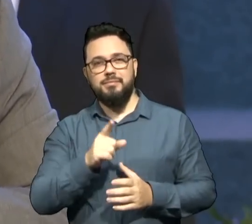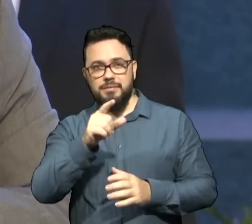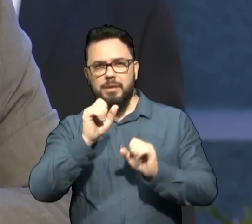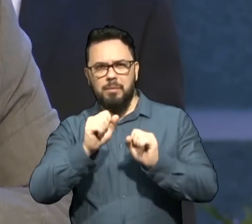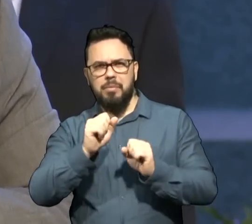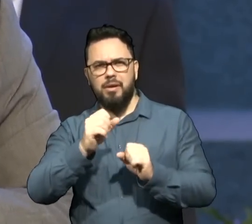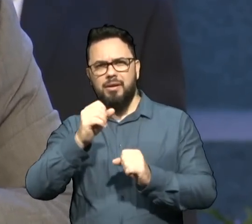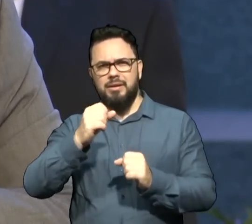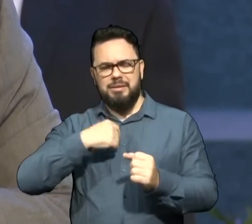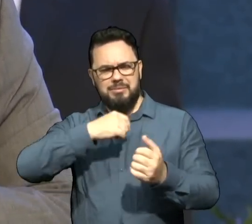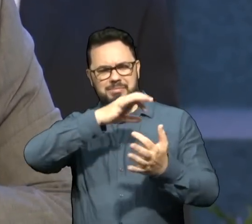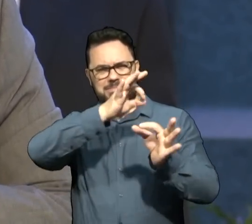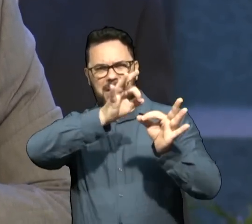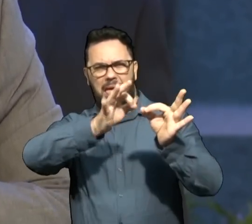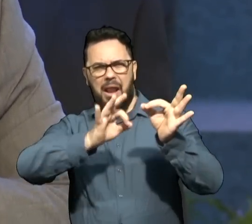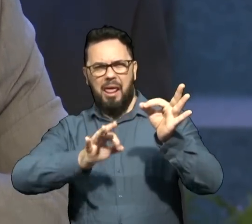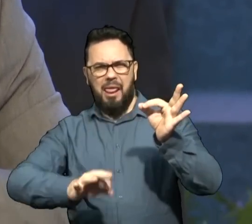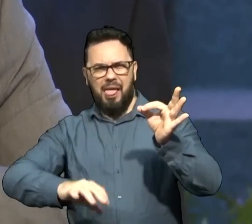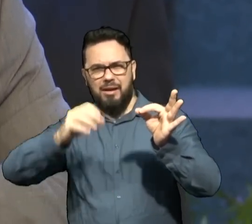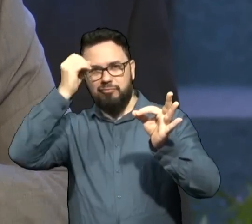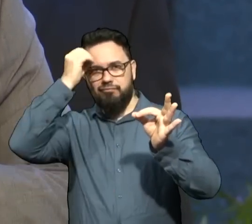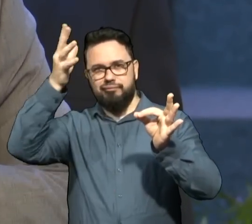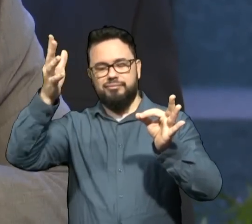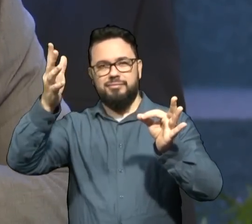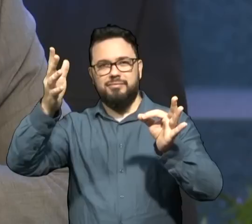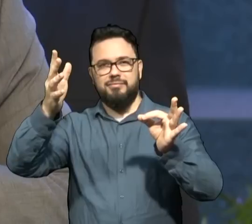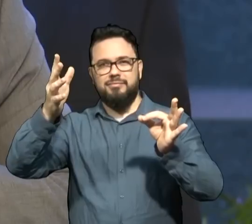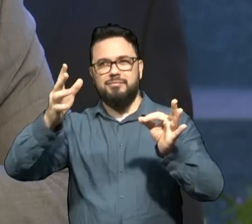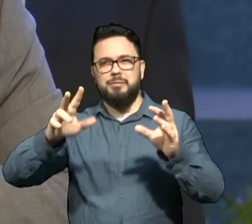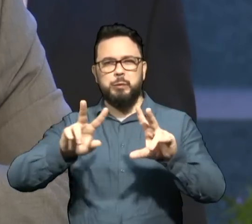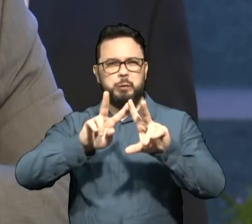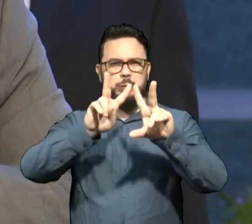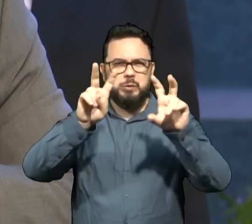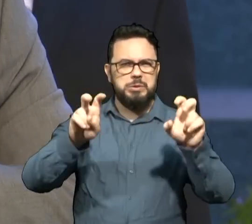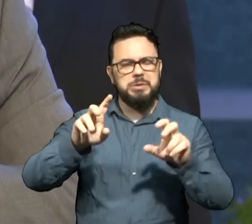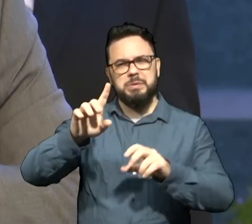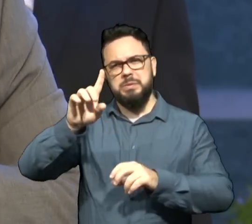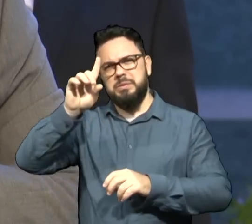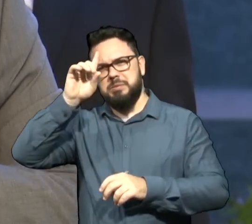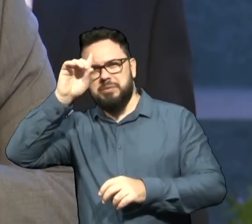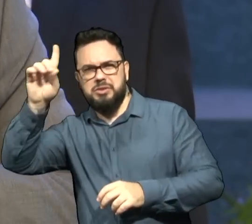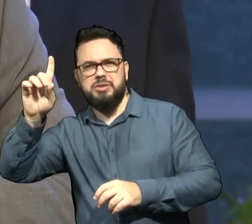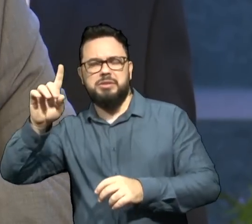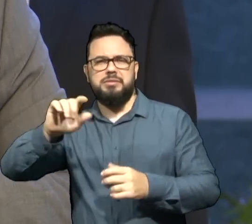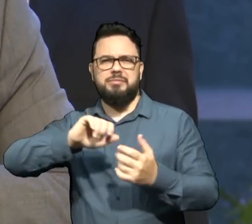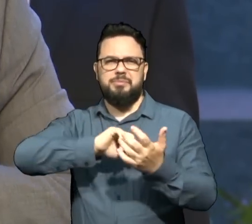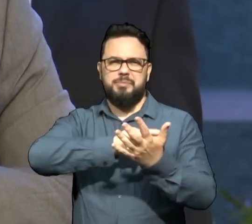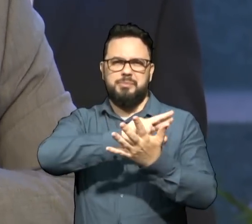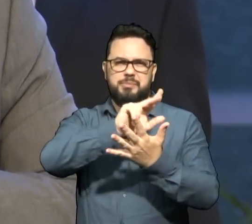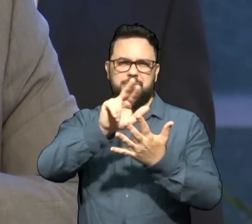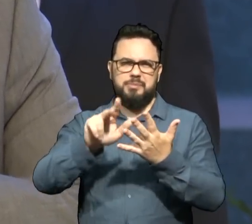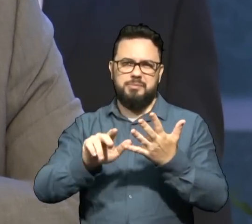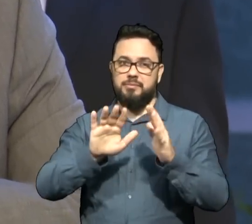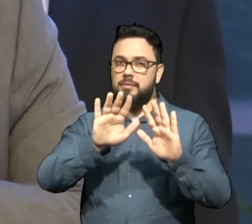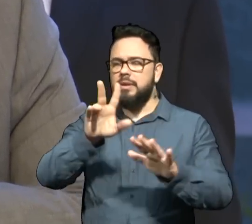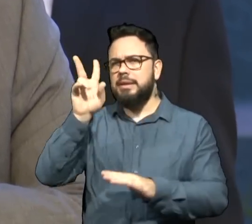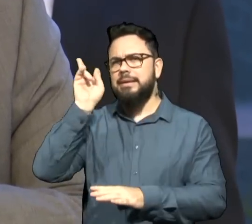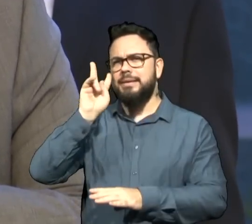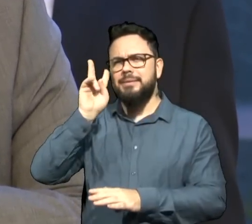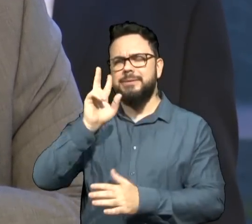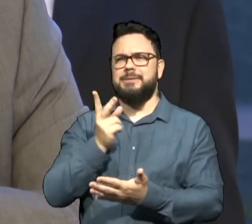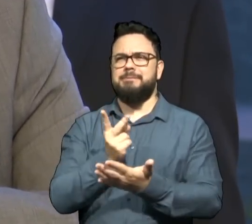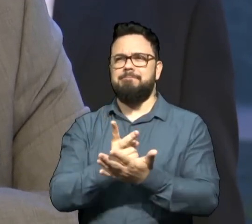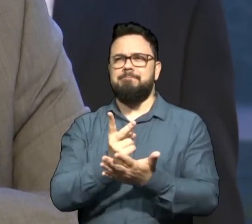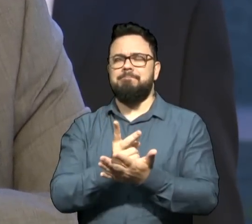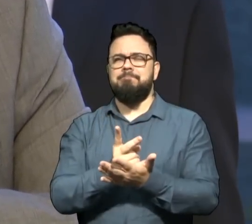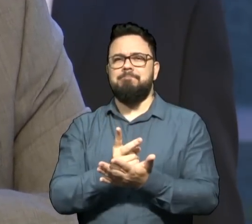tudo que eu falei nesta manhã os títulos as datas mas lembre-se de uma